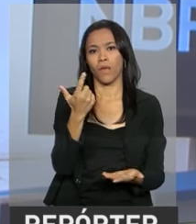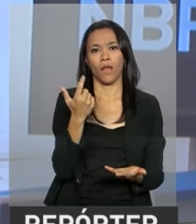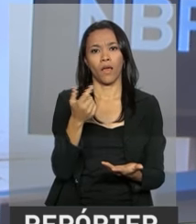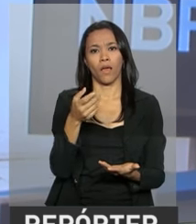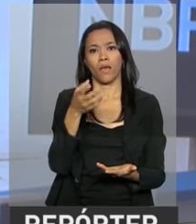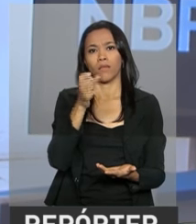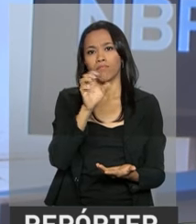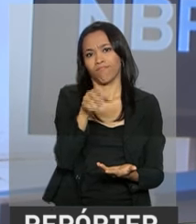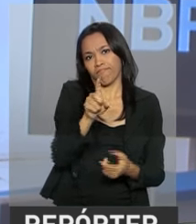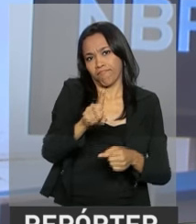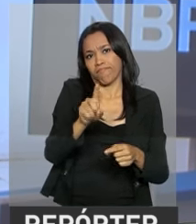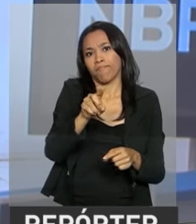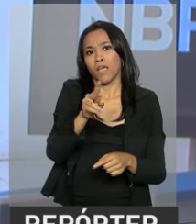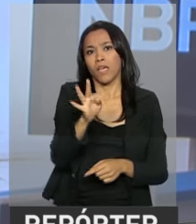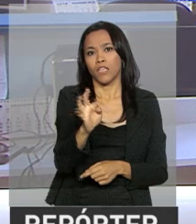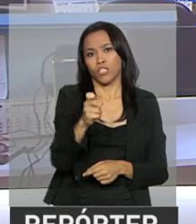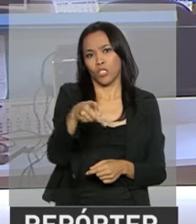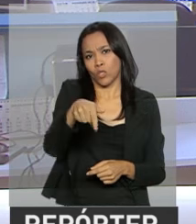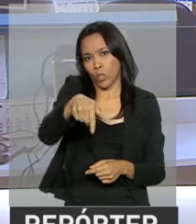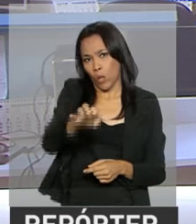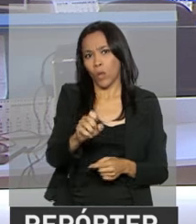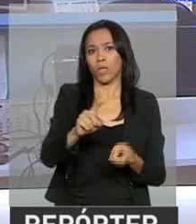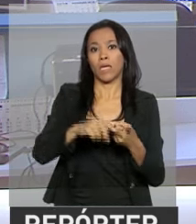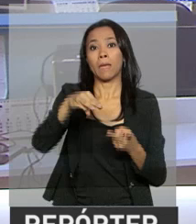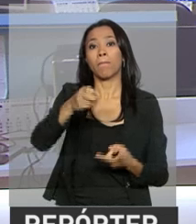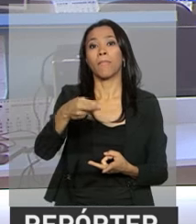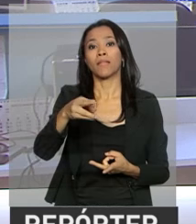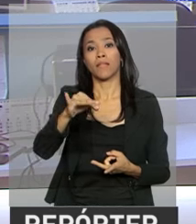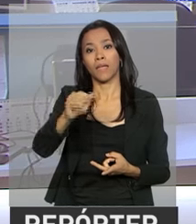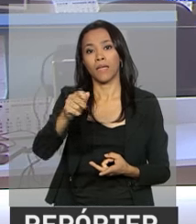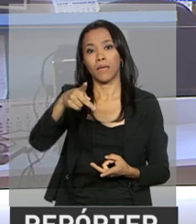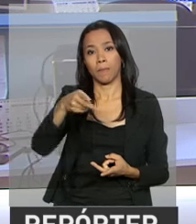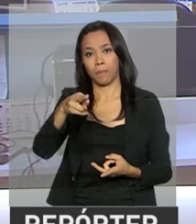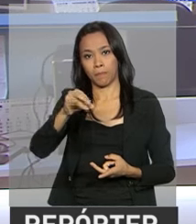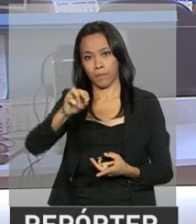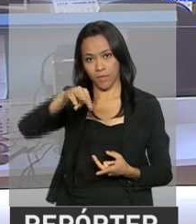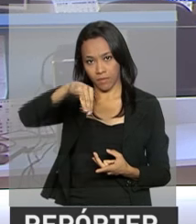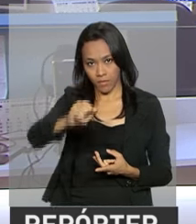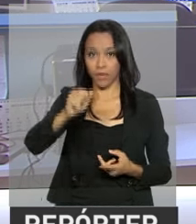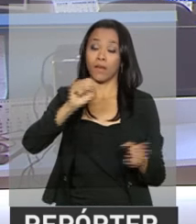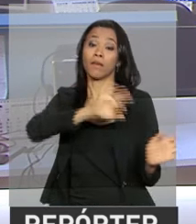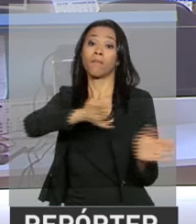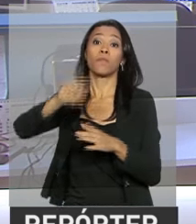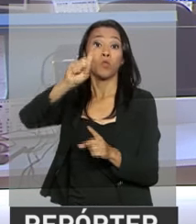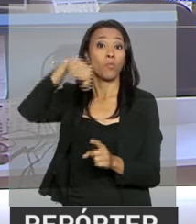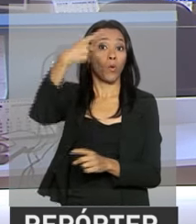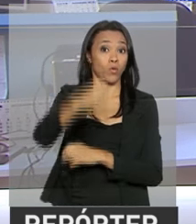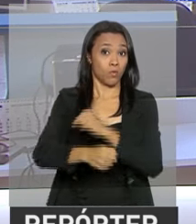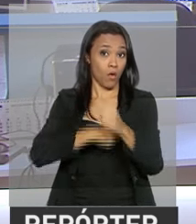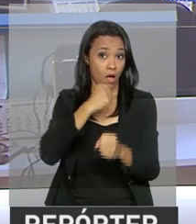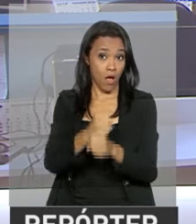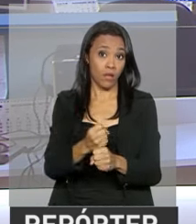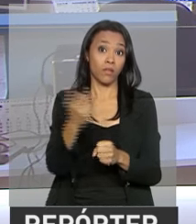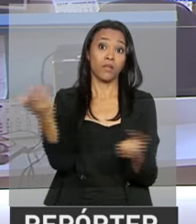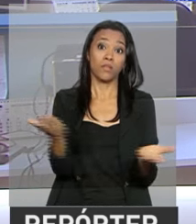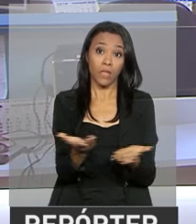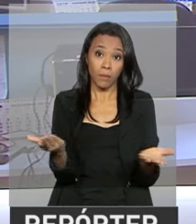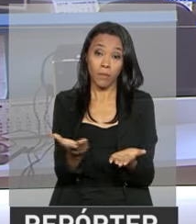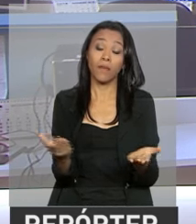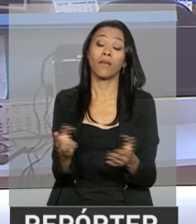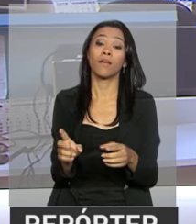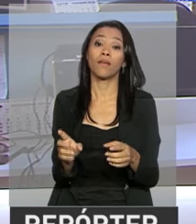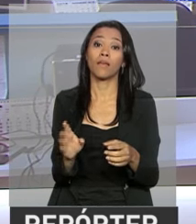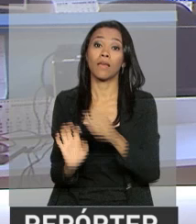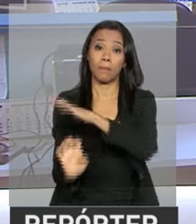e formar estoques outra mudança para o próximo ano é a inclusão de média e Grandes